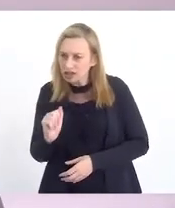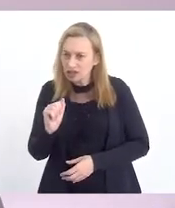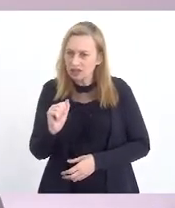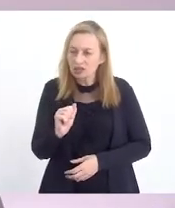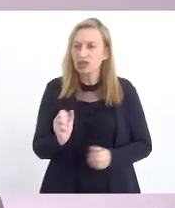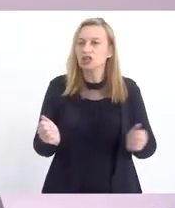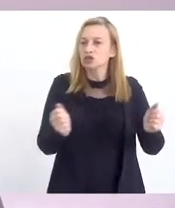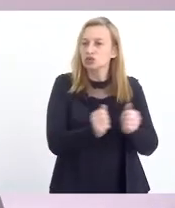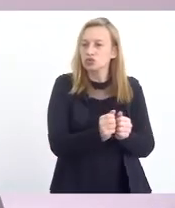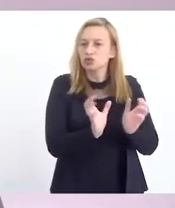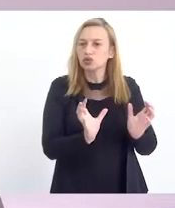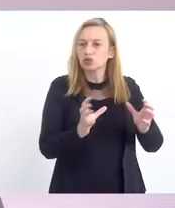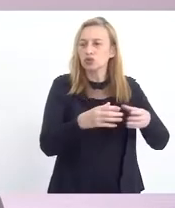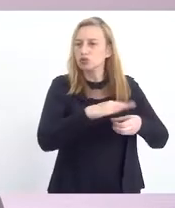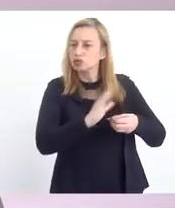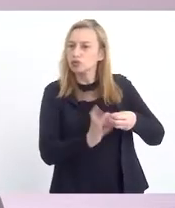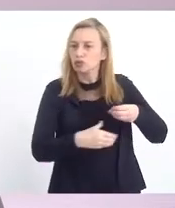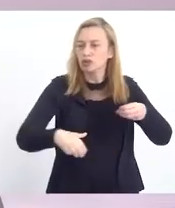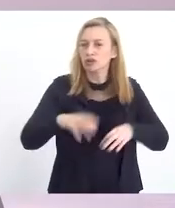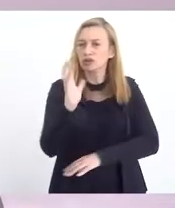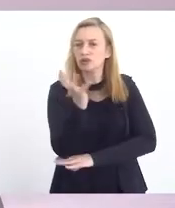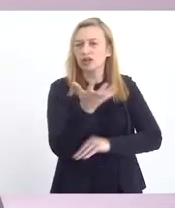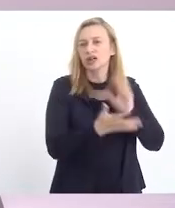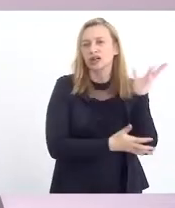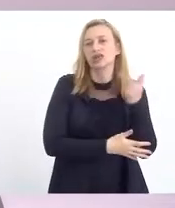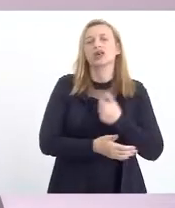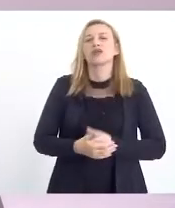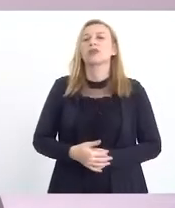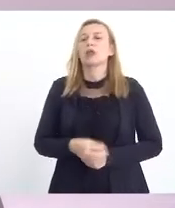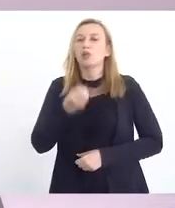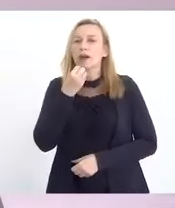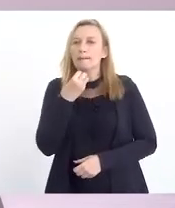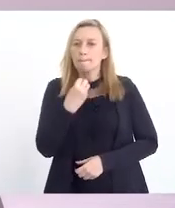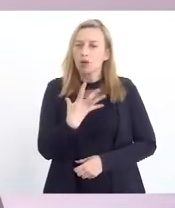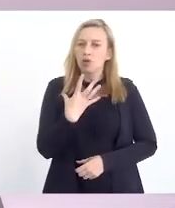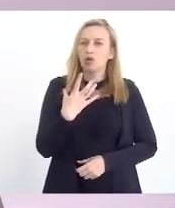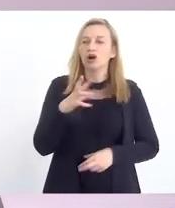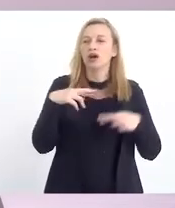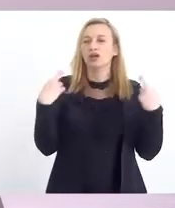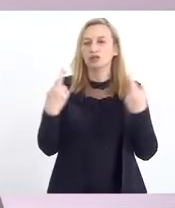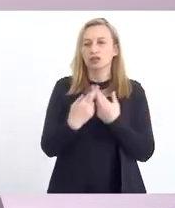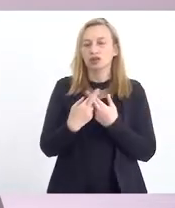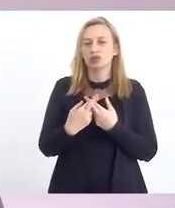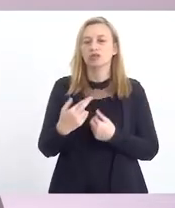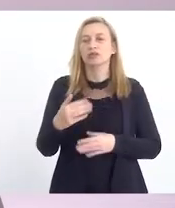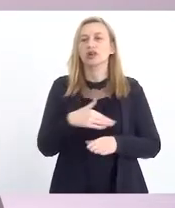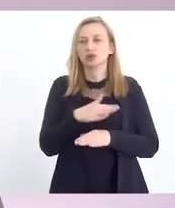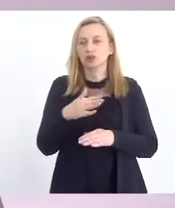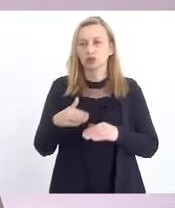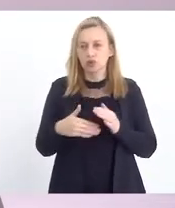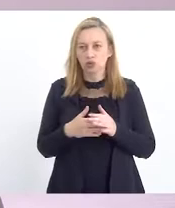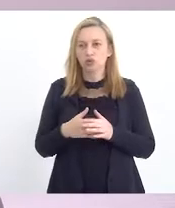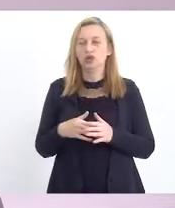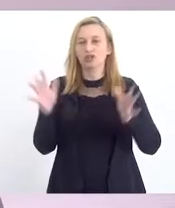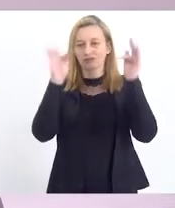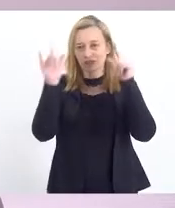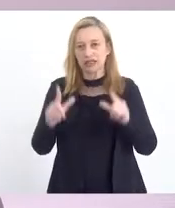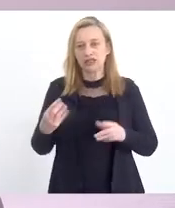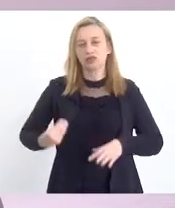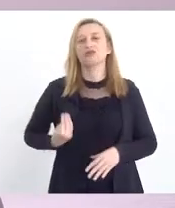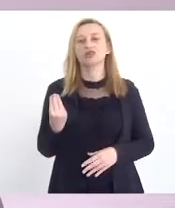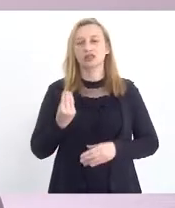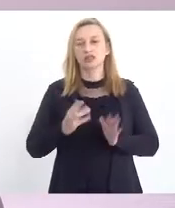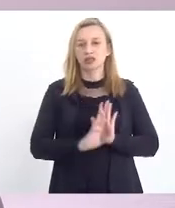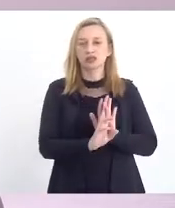Comissão de Saneamento Ambiental propõe essa audiência, uma boa audiência a todos, e estamos felizes com a participação de